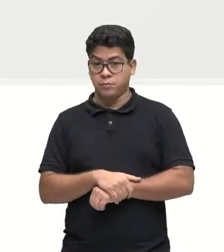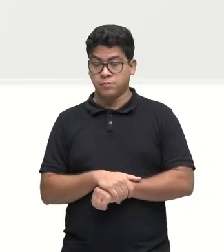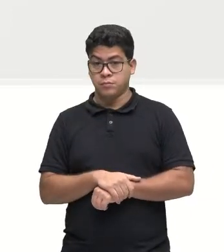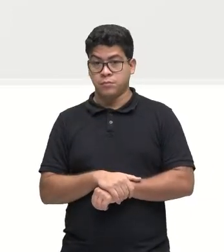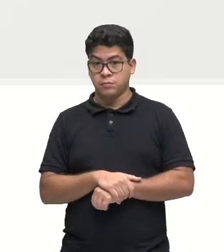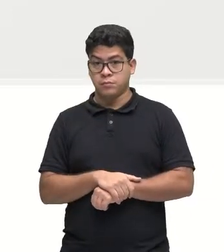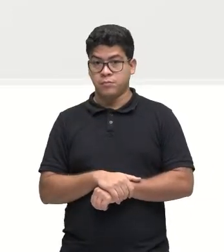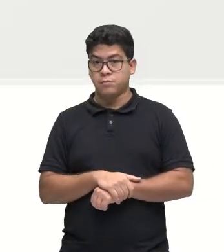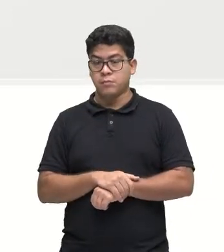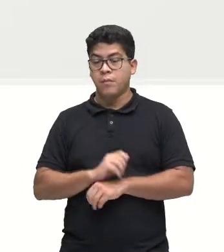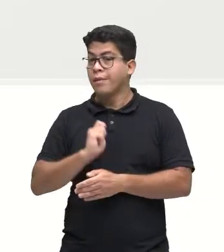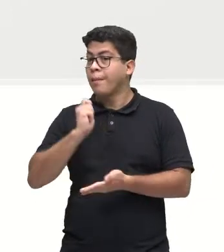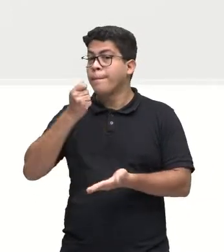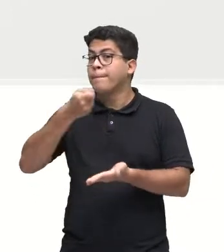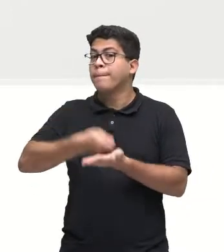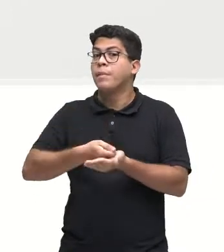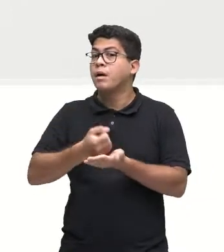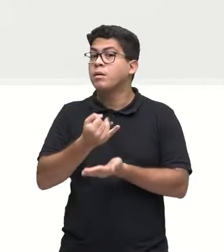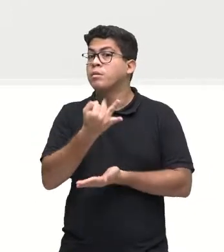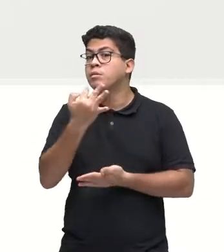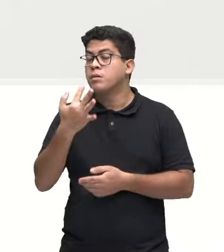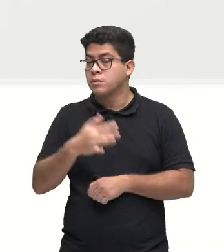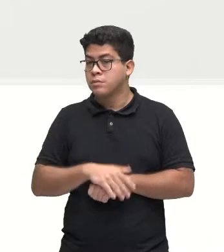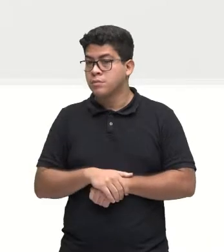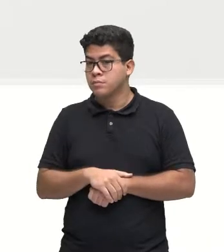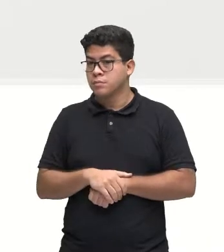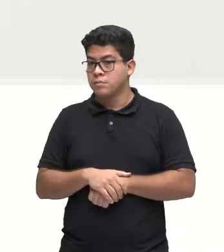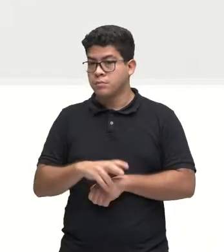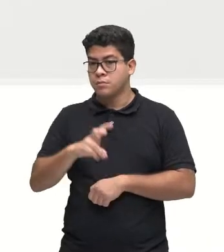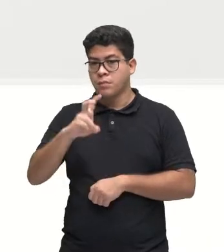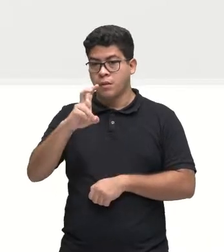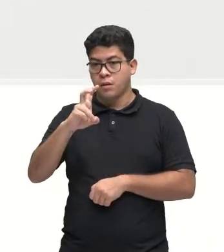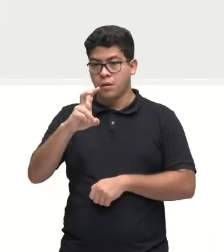se gasta o quê? R$5.000.